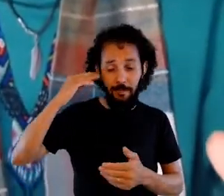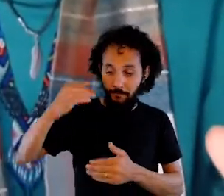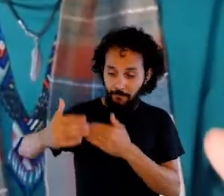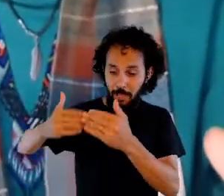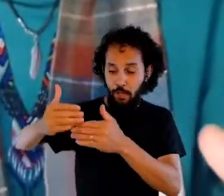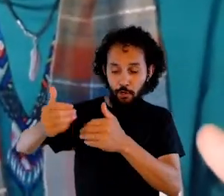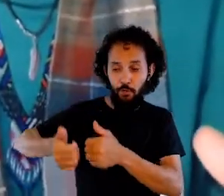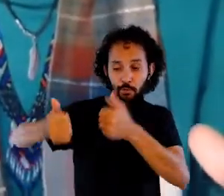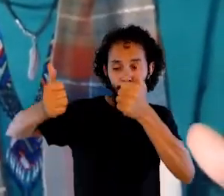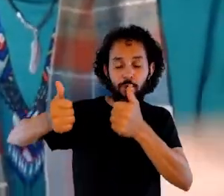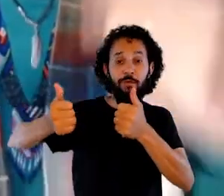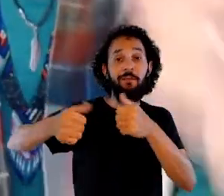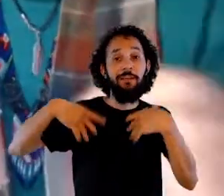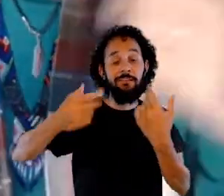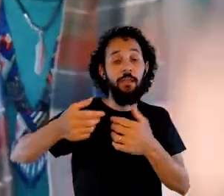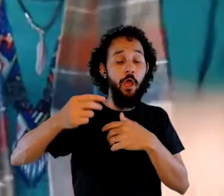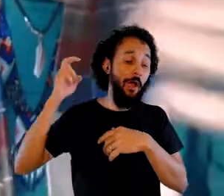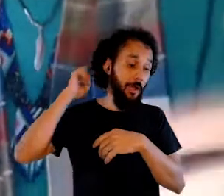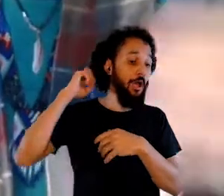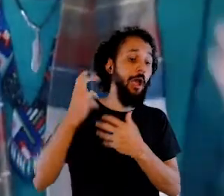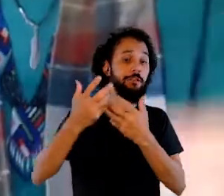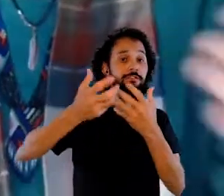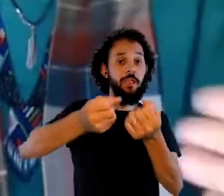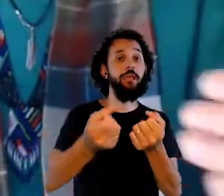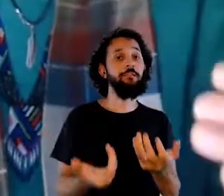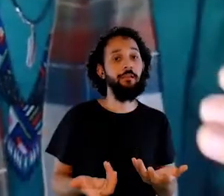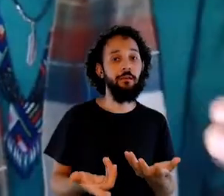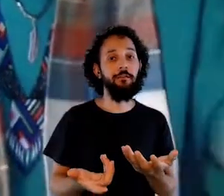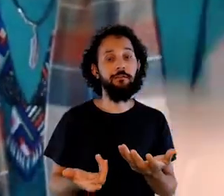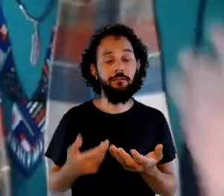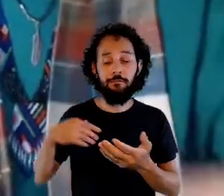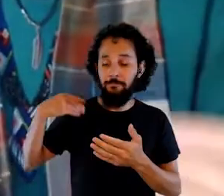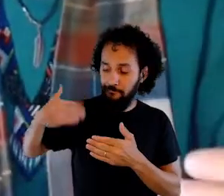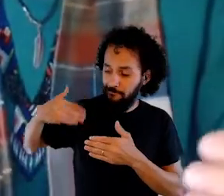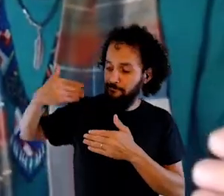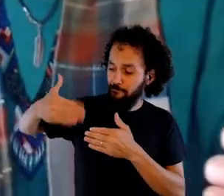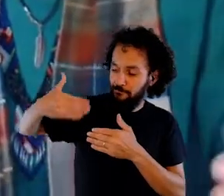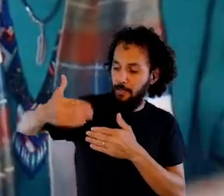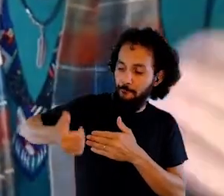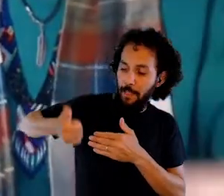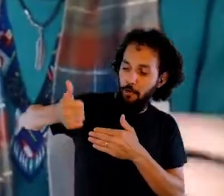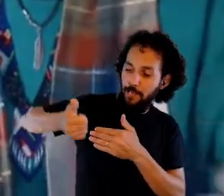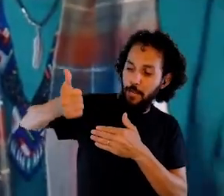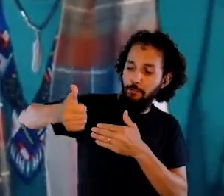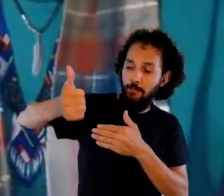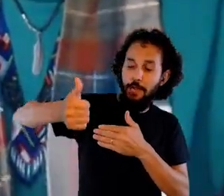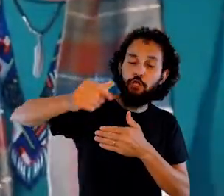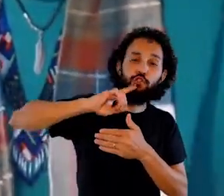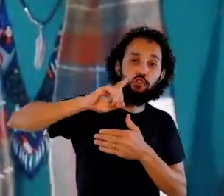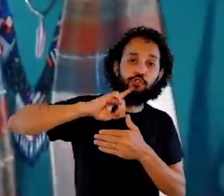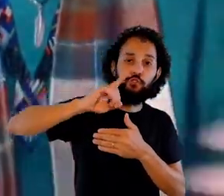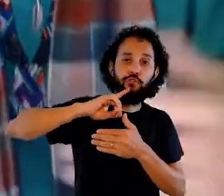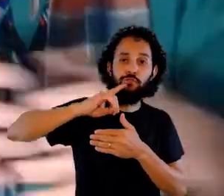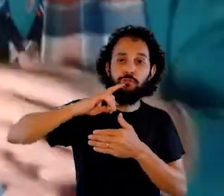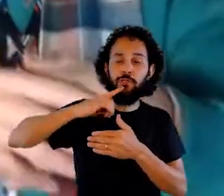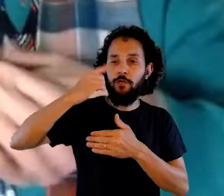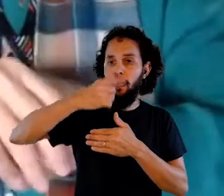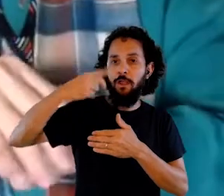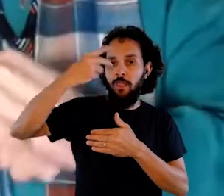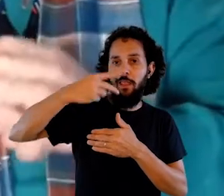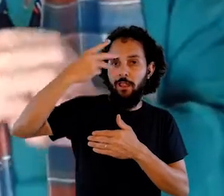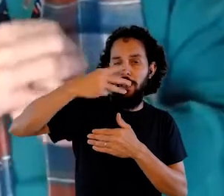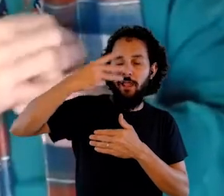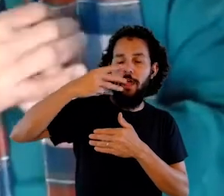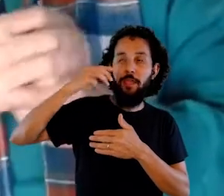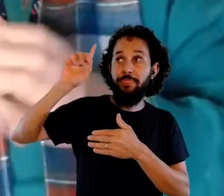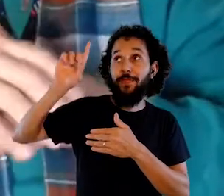subconsciente aceita. Cada dia um pouquinho, cada dia um pouquinho mais. De hora em hora, como diz o Sidão, de hora em hora Deus melhora, né? Então,